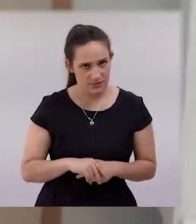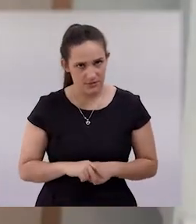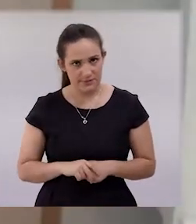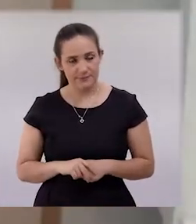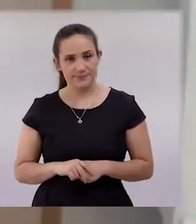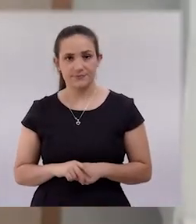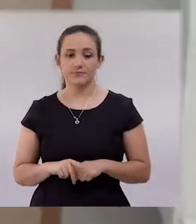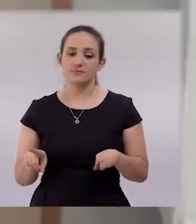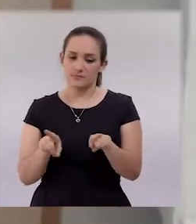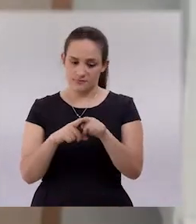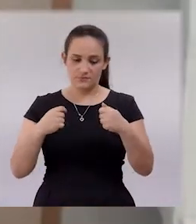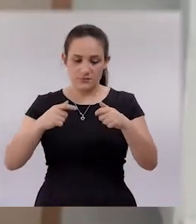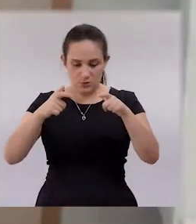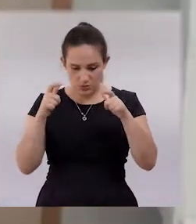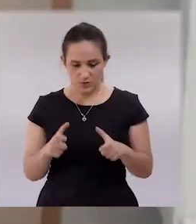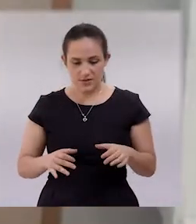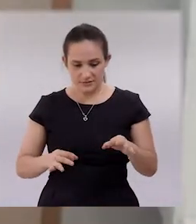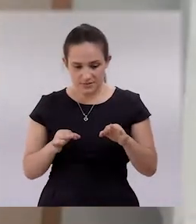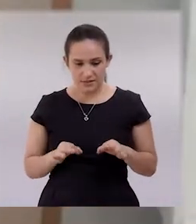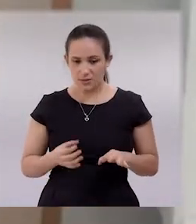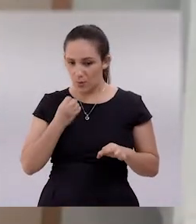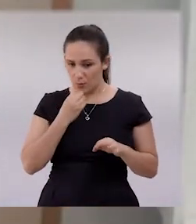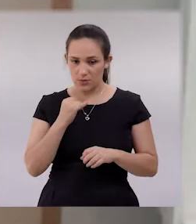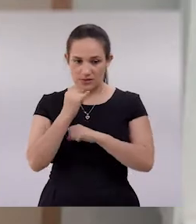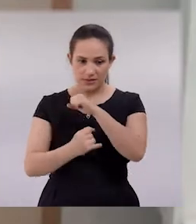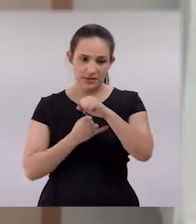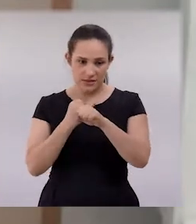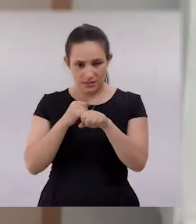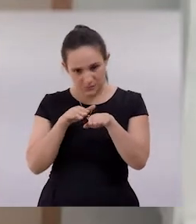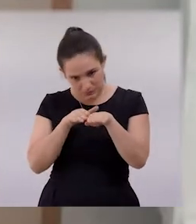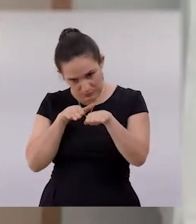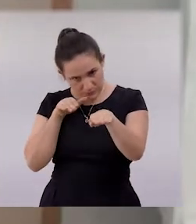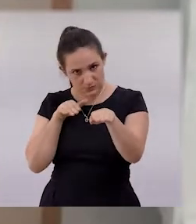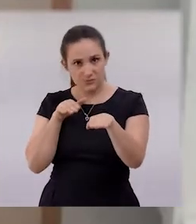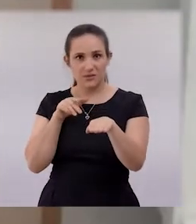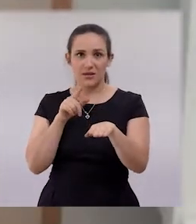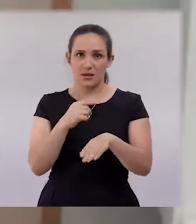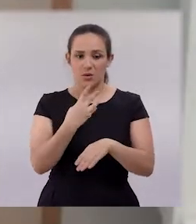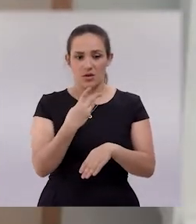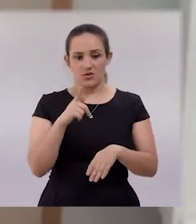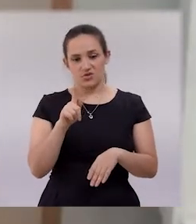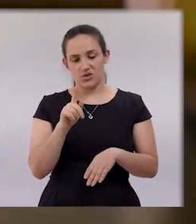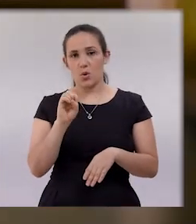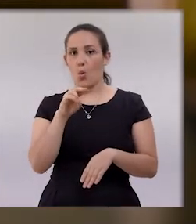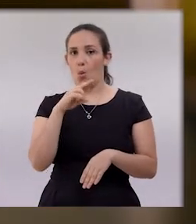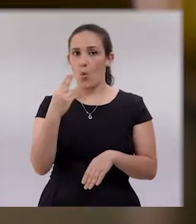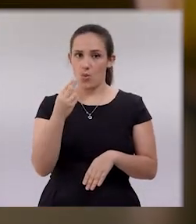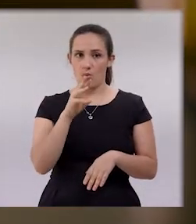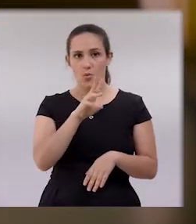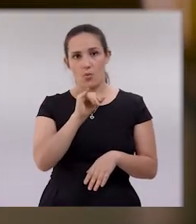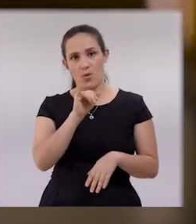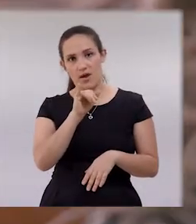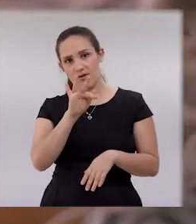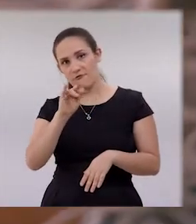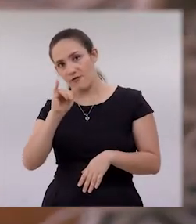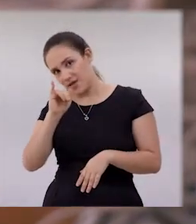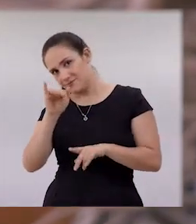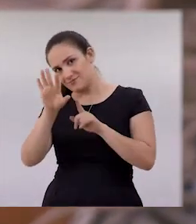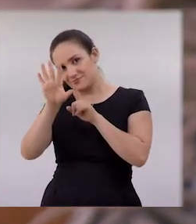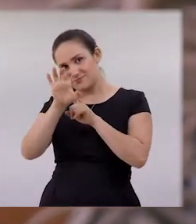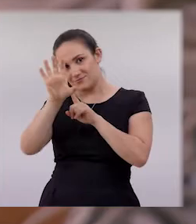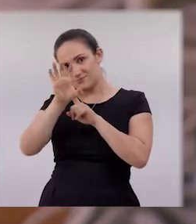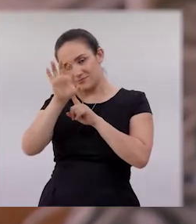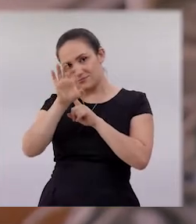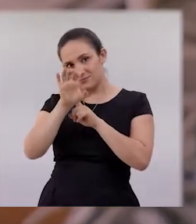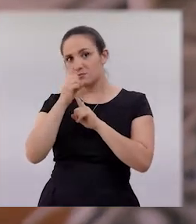você. Estar no local com a internet estável, se possível 4G ou Wi-Fi ligado,